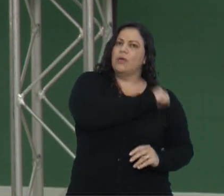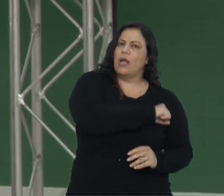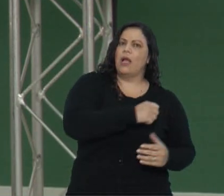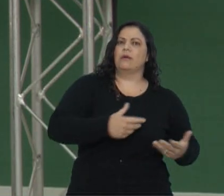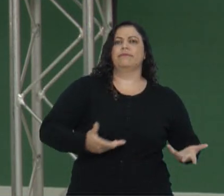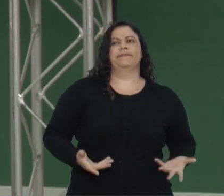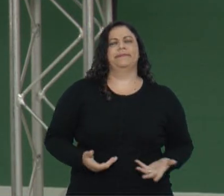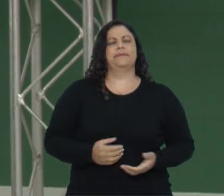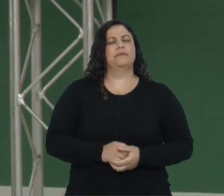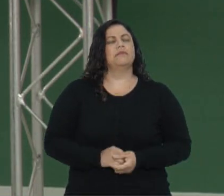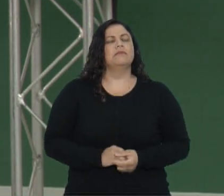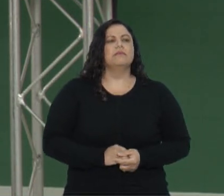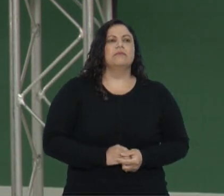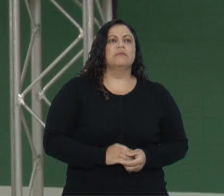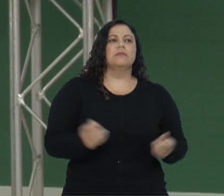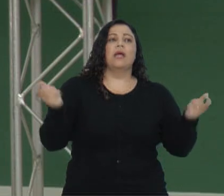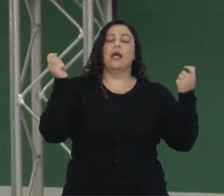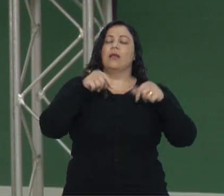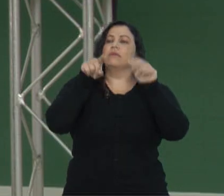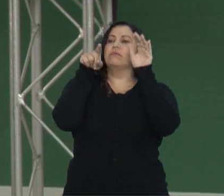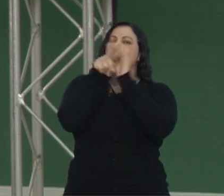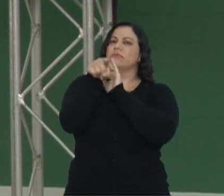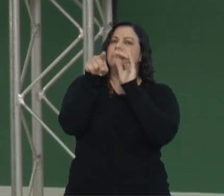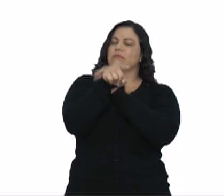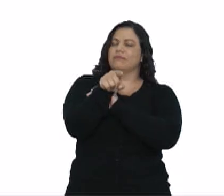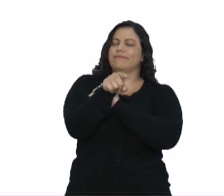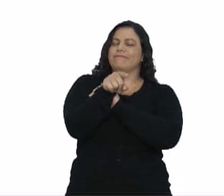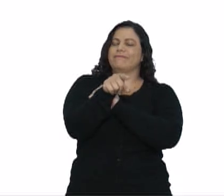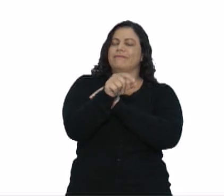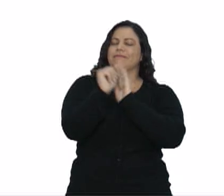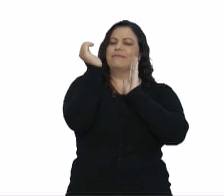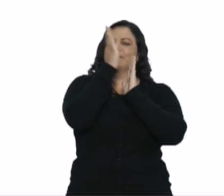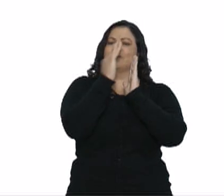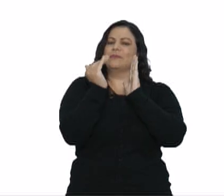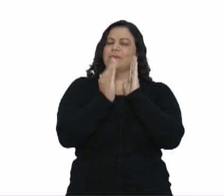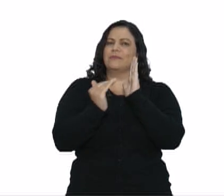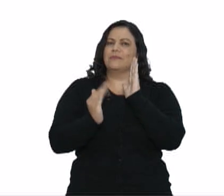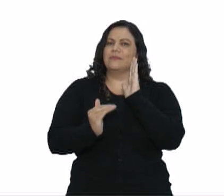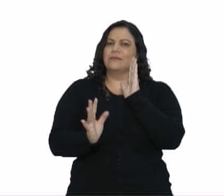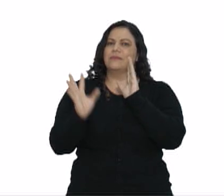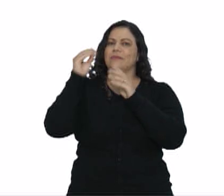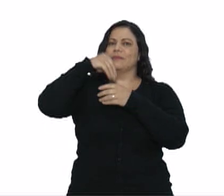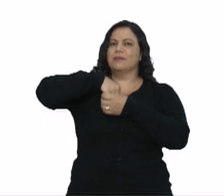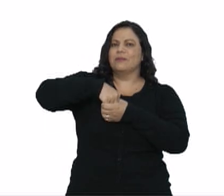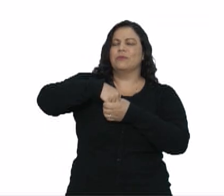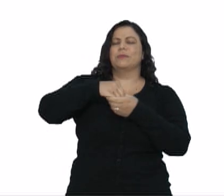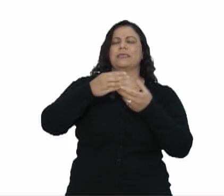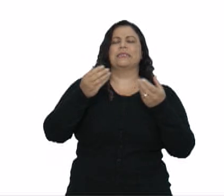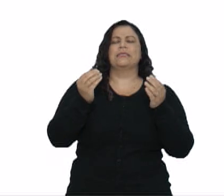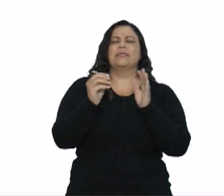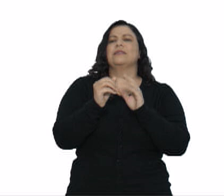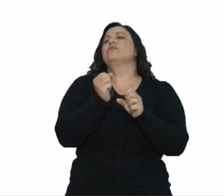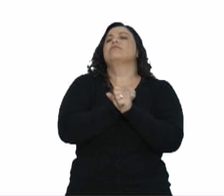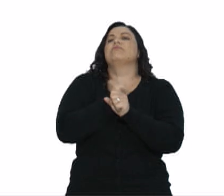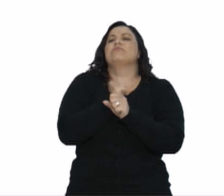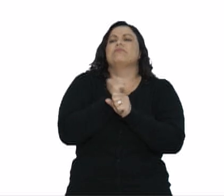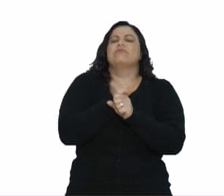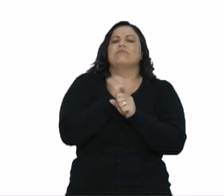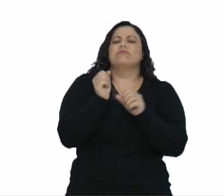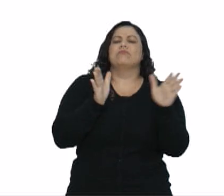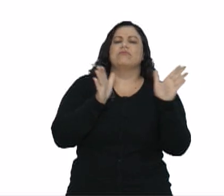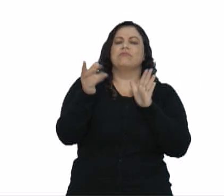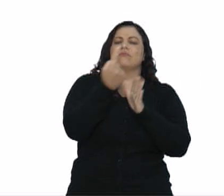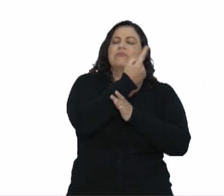Testezinho para vocês, primeiro testezinho, barroco brasileiro, fácil. Barroco nacional viveu o seu auge quase 100 anos do barroco